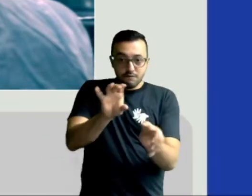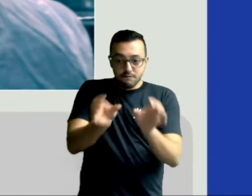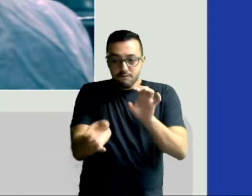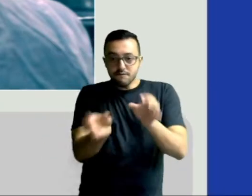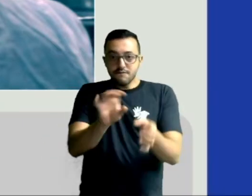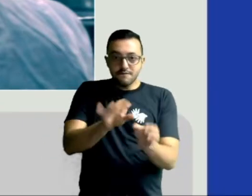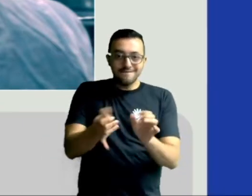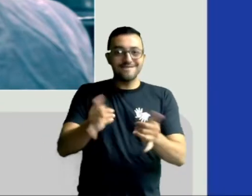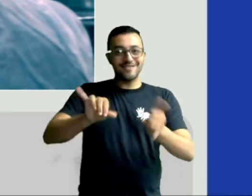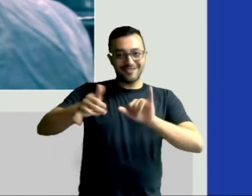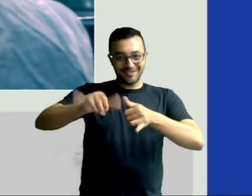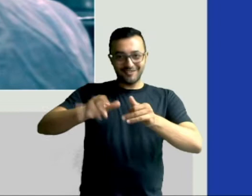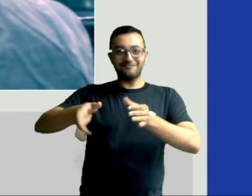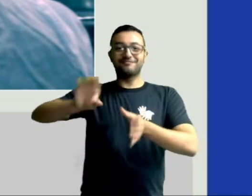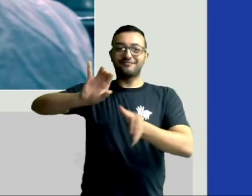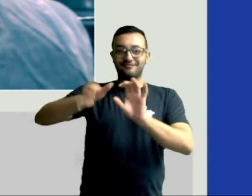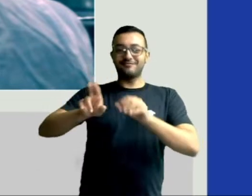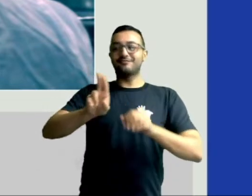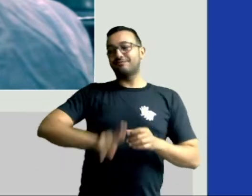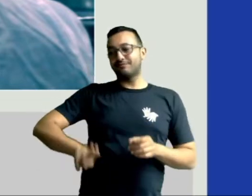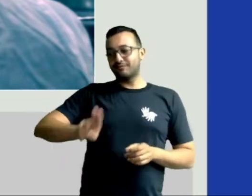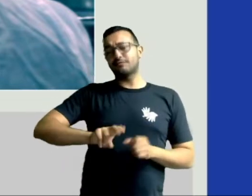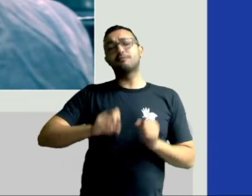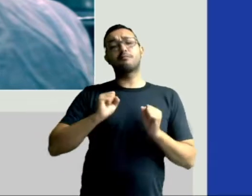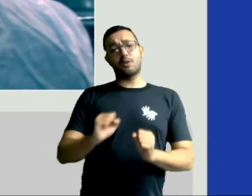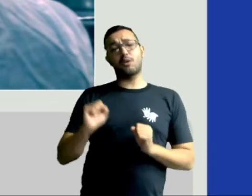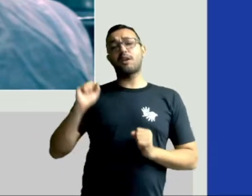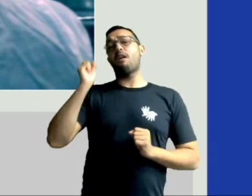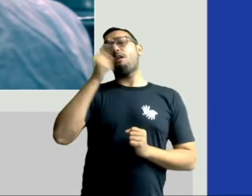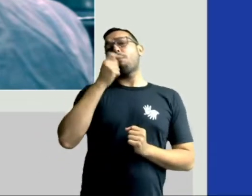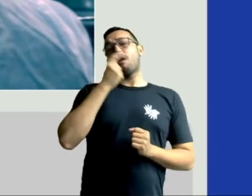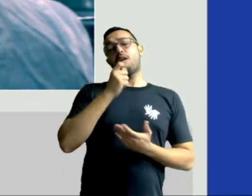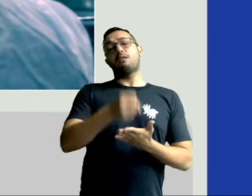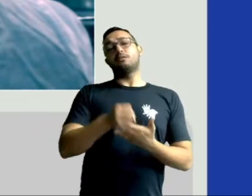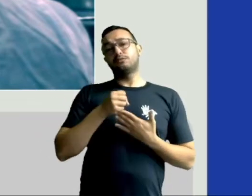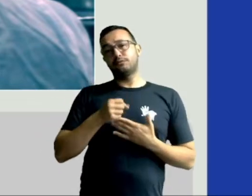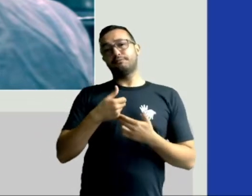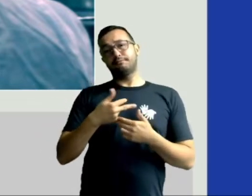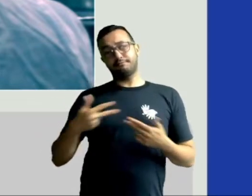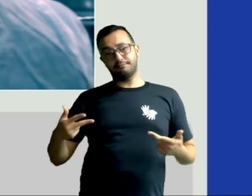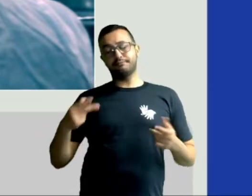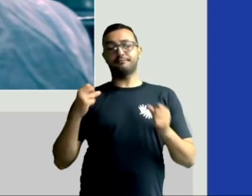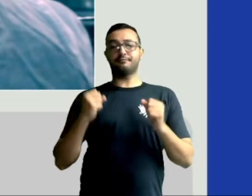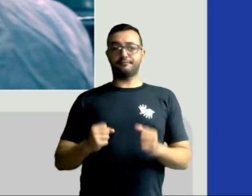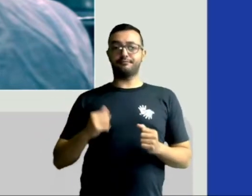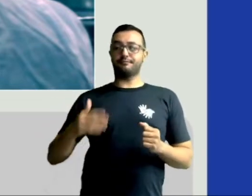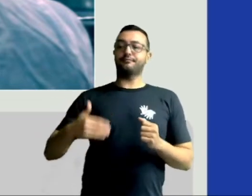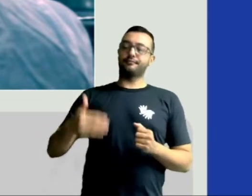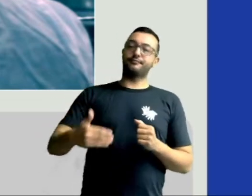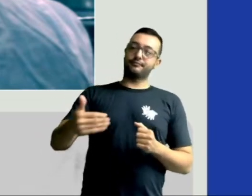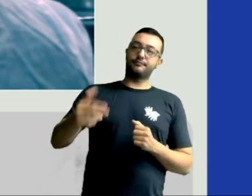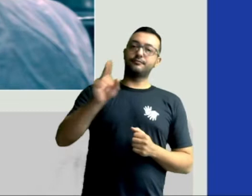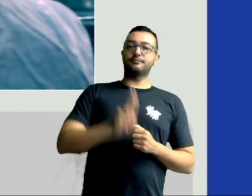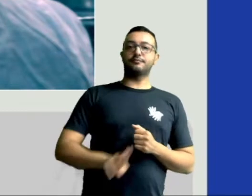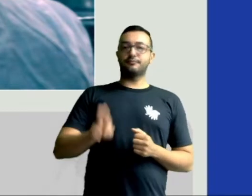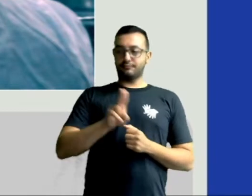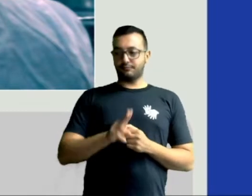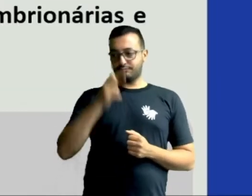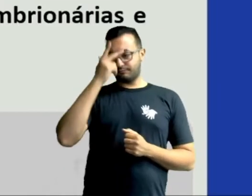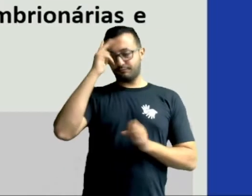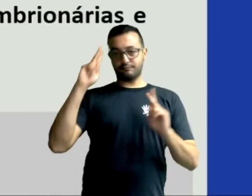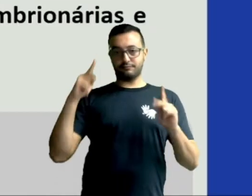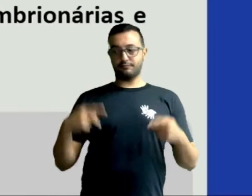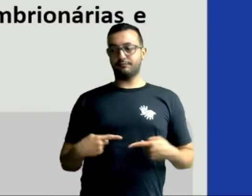que pode ser utilizado ali na produção de um fármaco, de um medicamento, que pode então posteriormente ser utilizado pelos